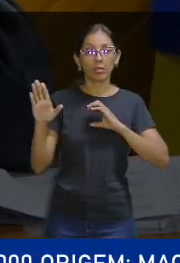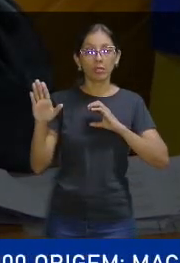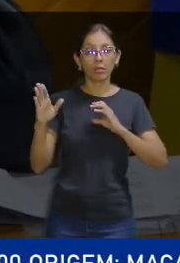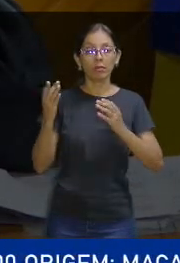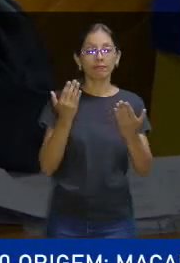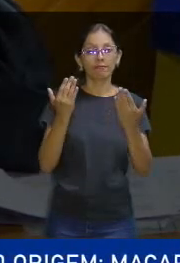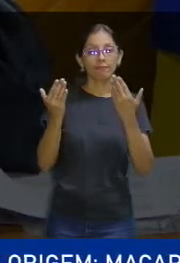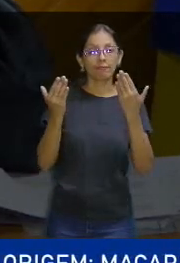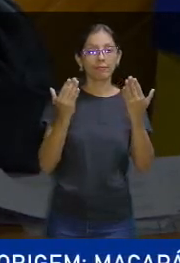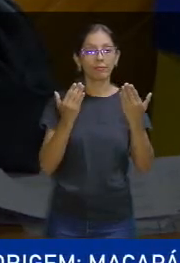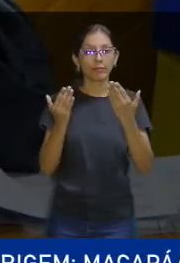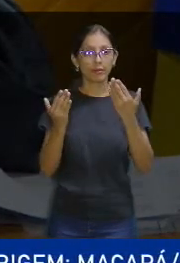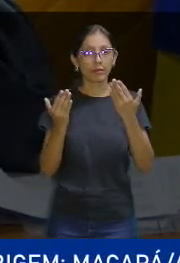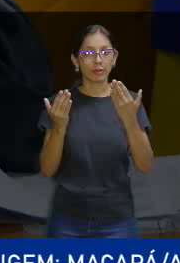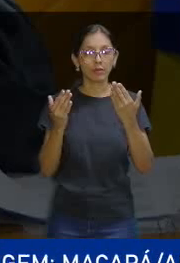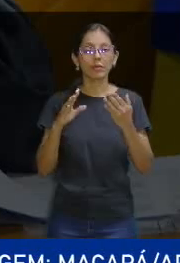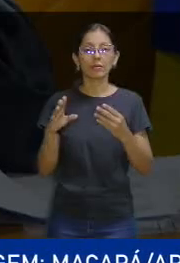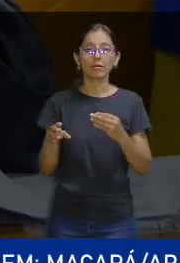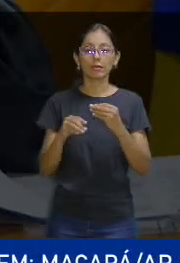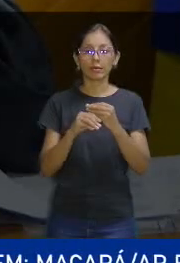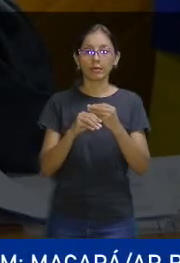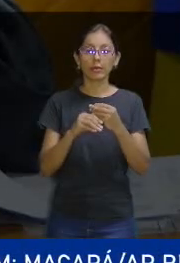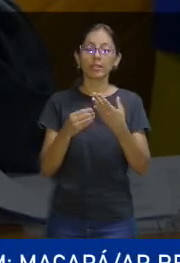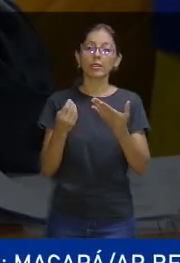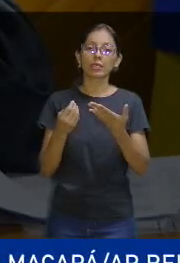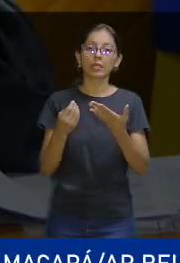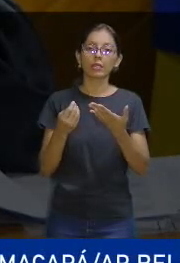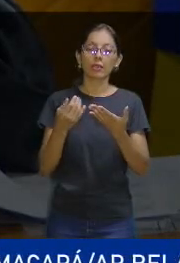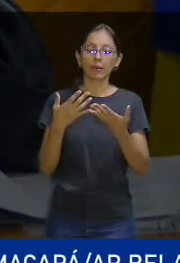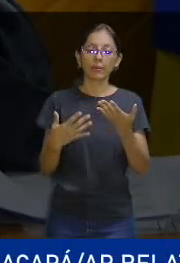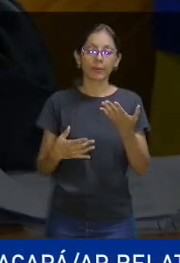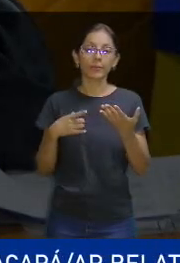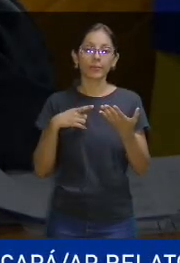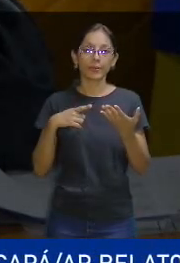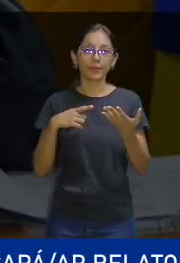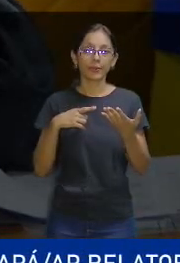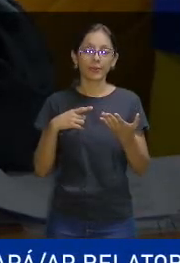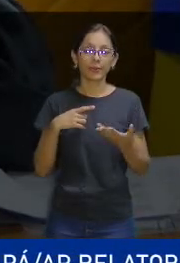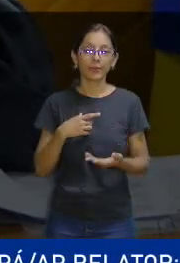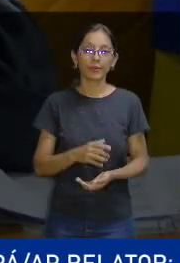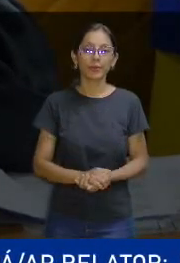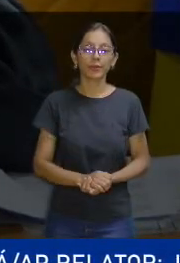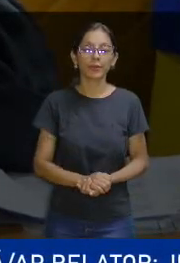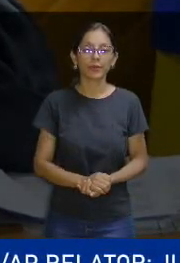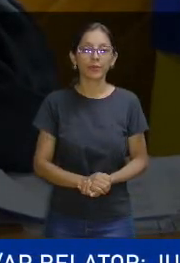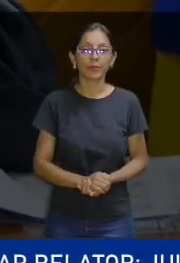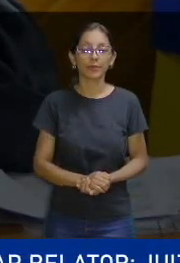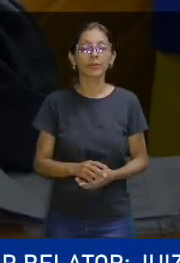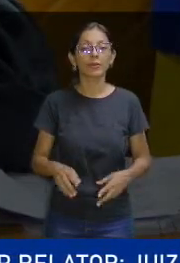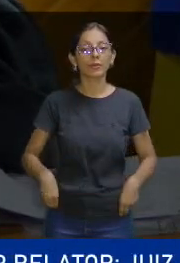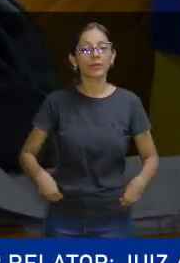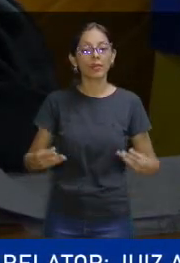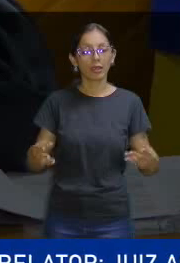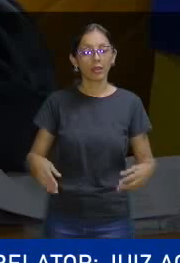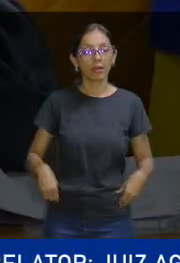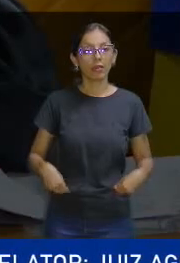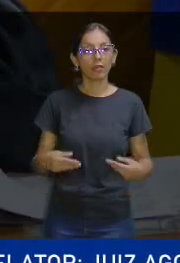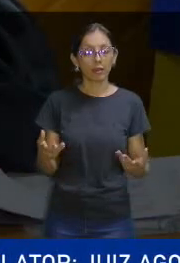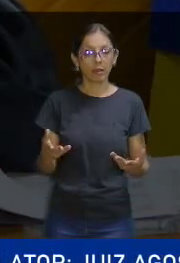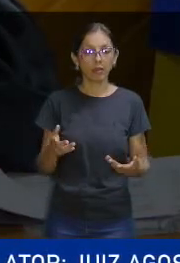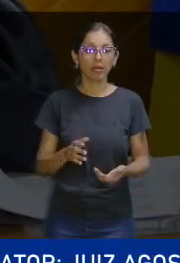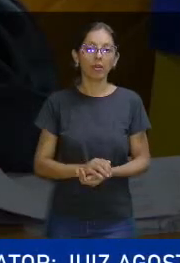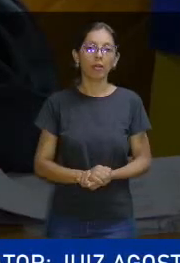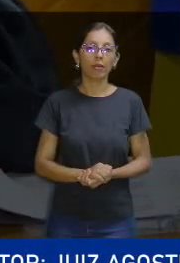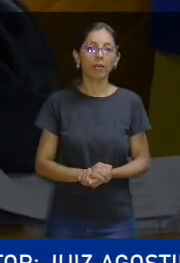houve comprovação da despesa, o que afasta a irregularidade. Com relação à despesa com locação de